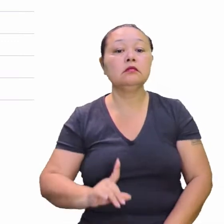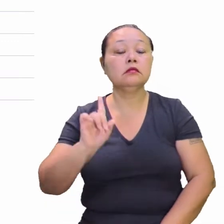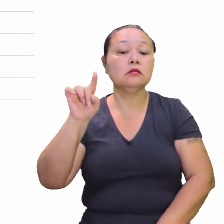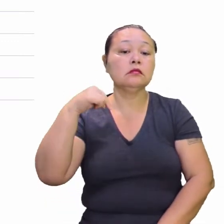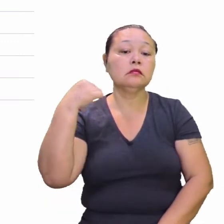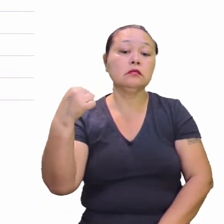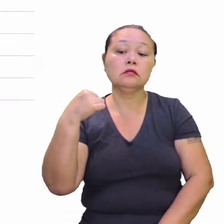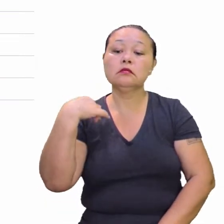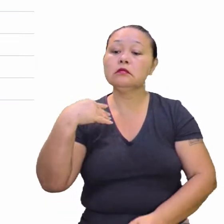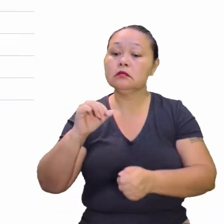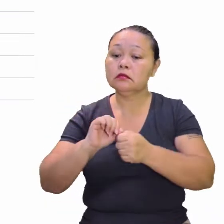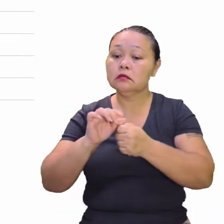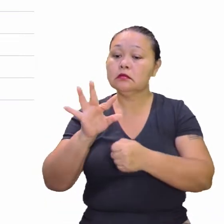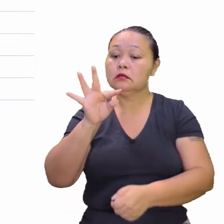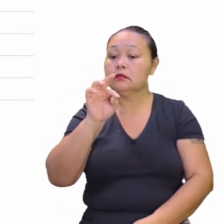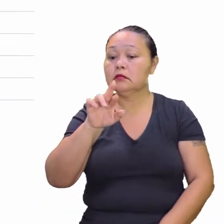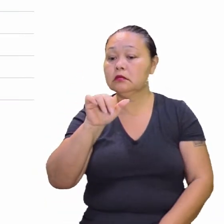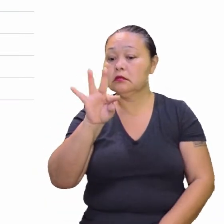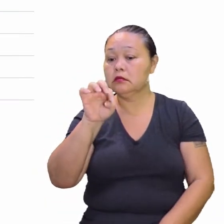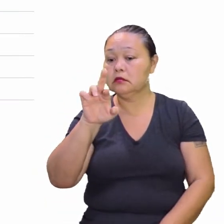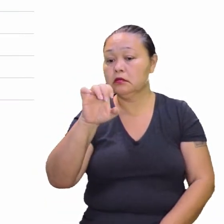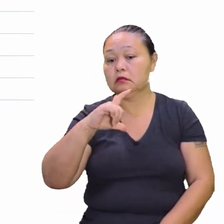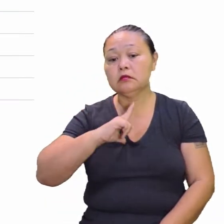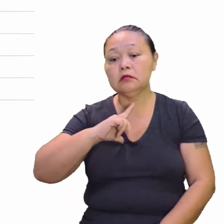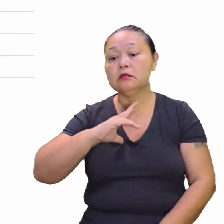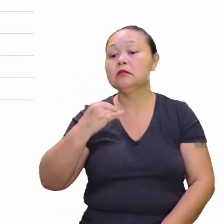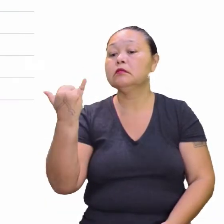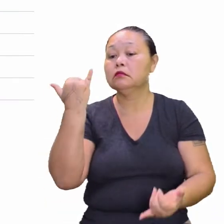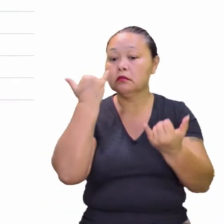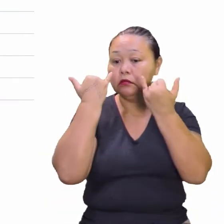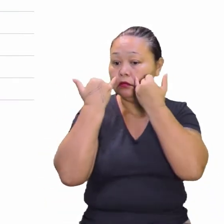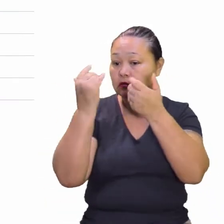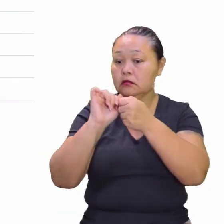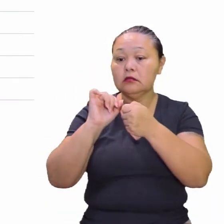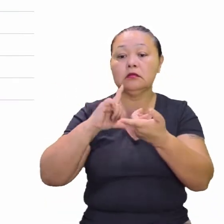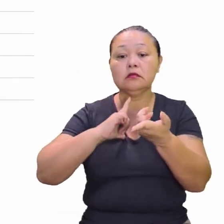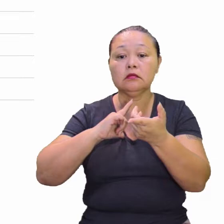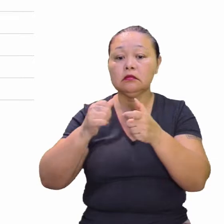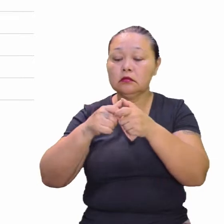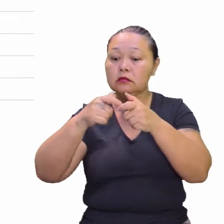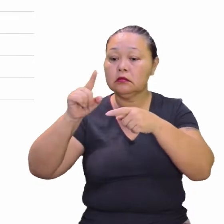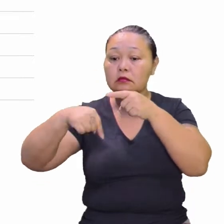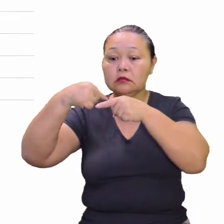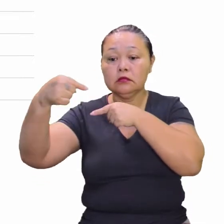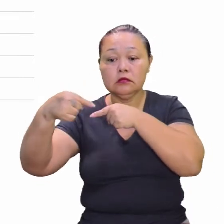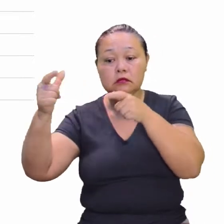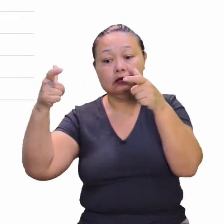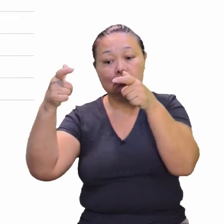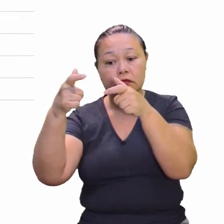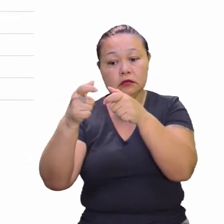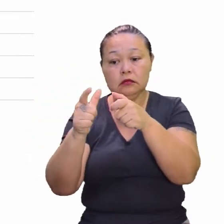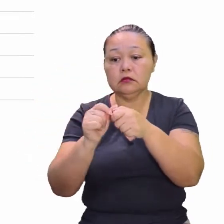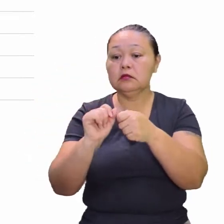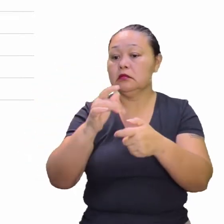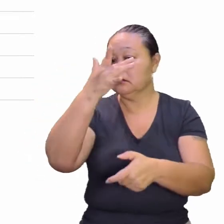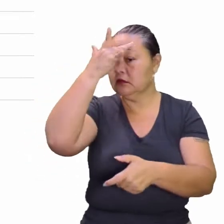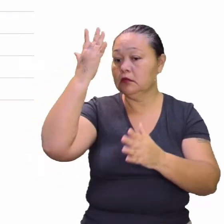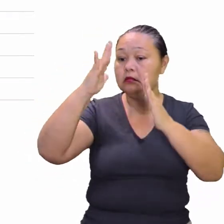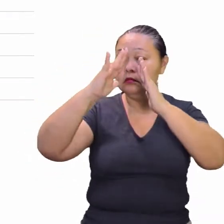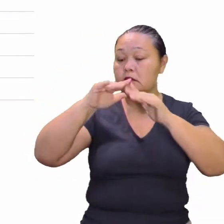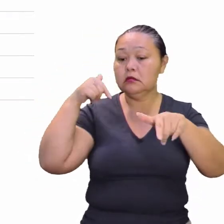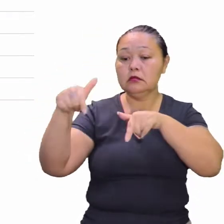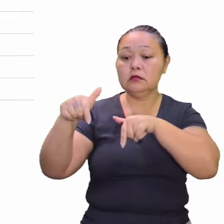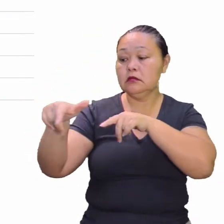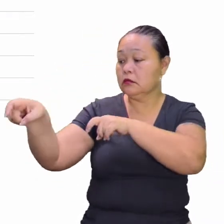E temos os tratores também, a informação do gráfico, o aumento, né, que gerou a consequência aí da diminuição do efetivo